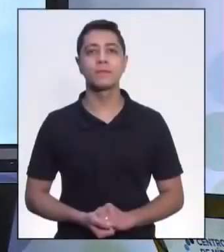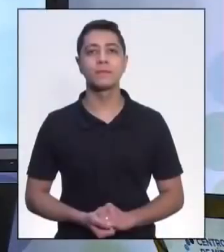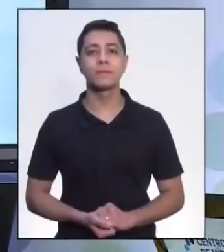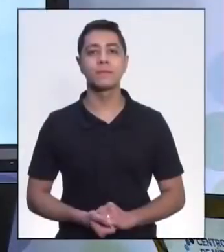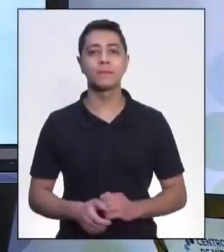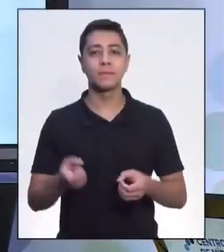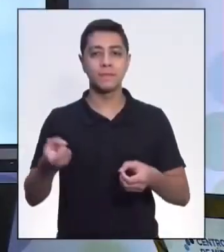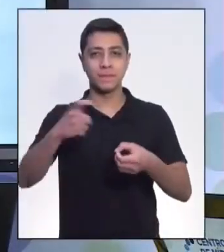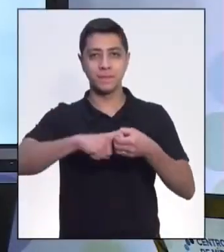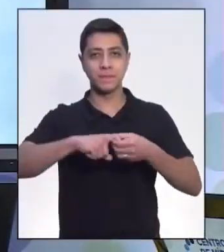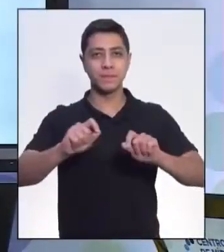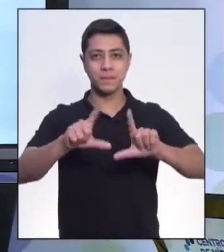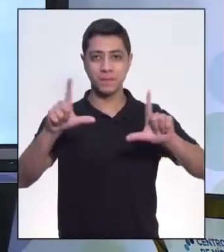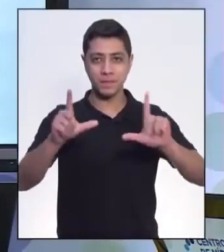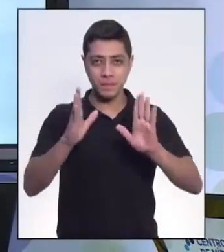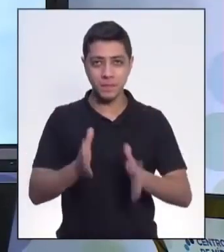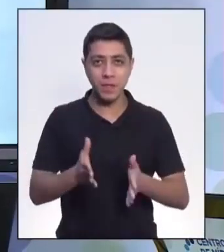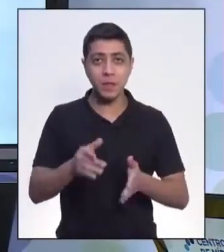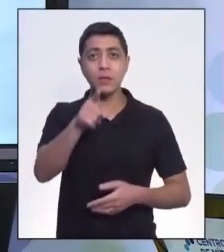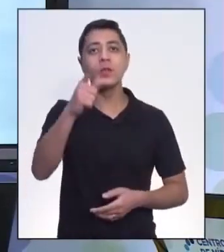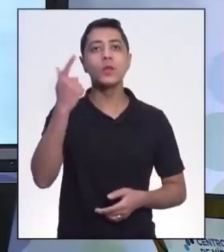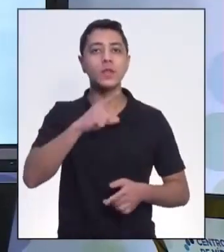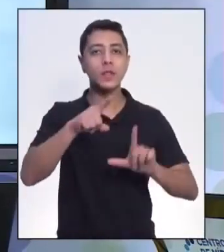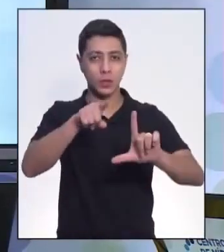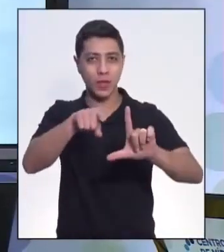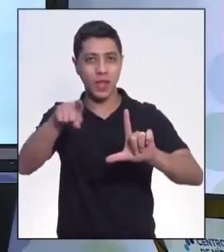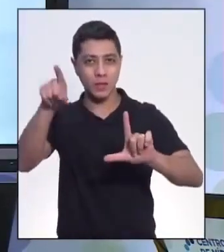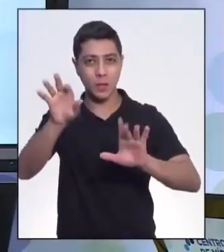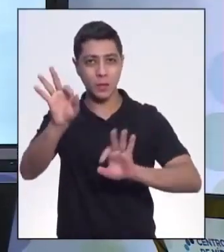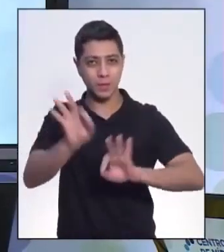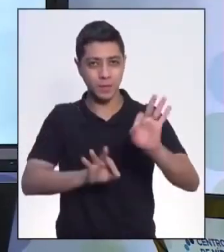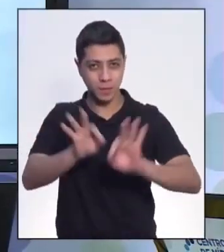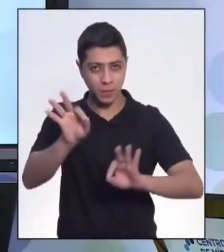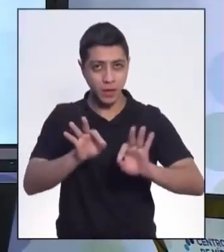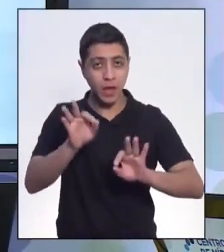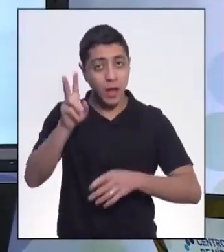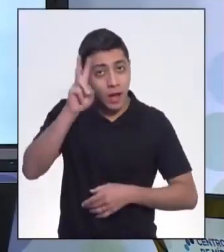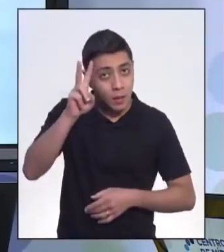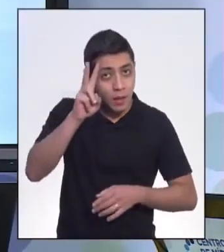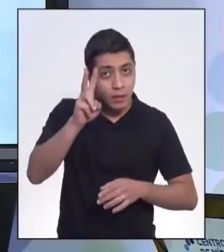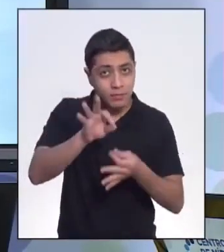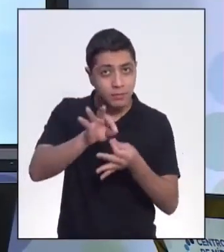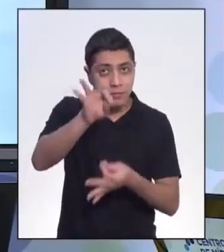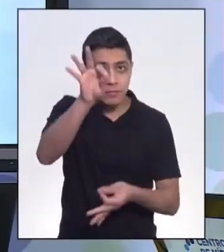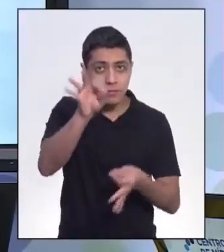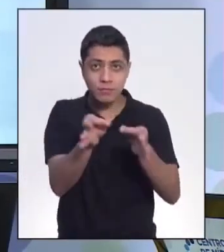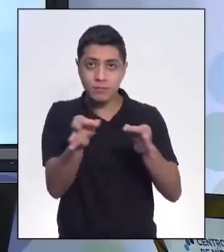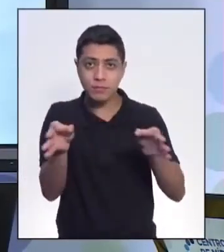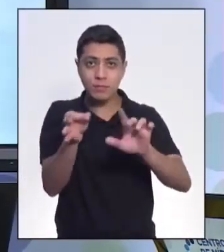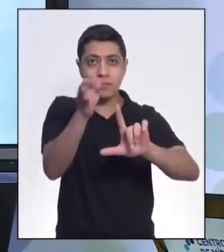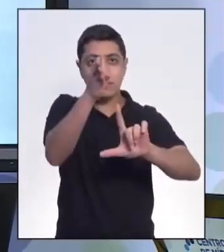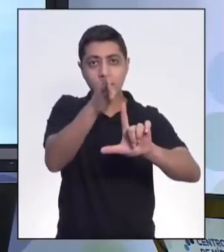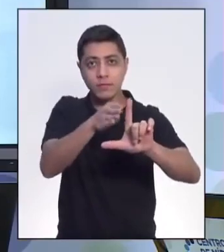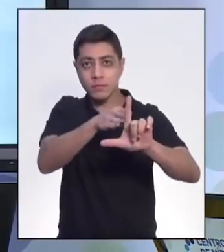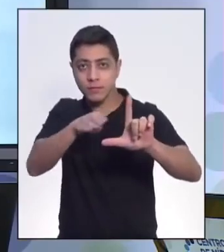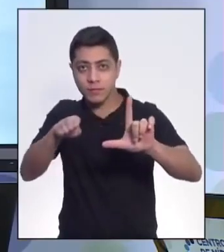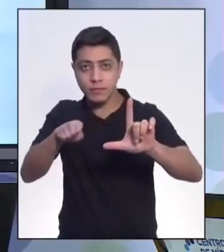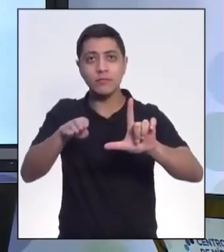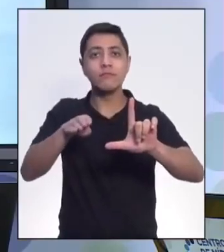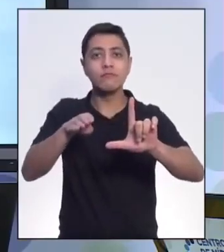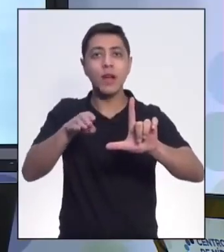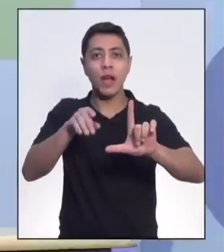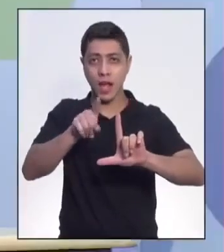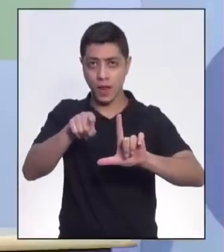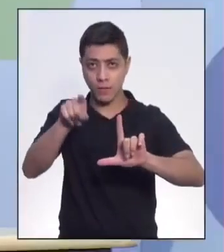Voltamos. E aí, vocês conseguiram construir o gráfico da função no mesmo plano cartesiano que é o outro? E aí, professora Inês, eles responderam que